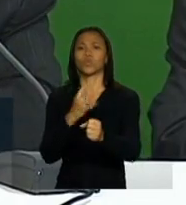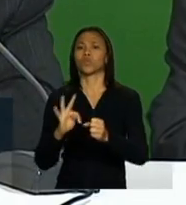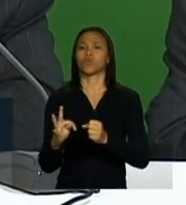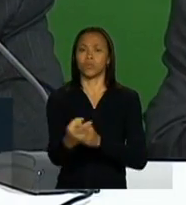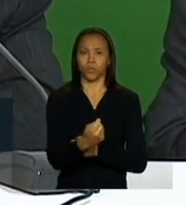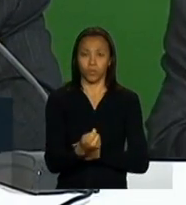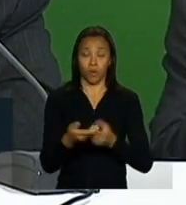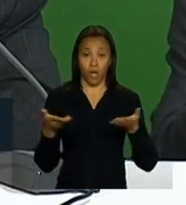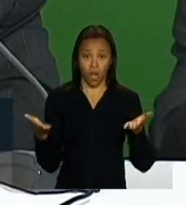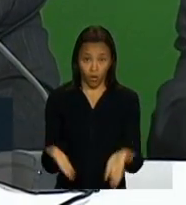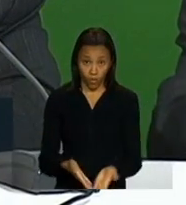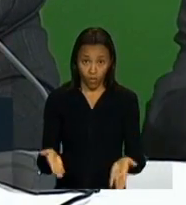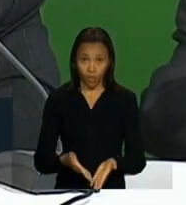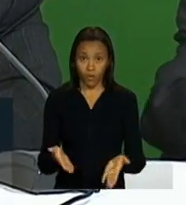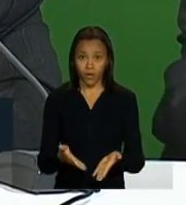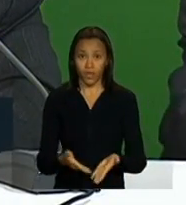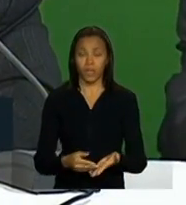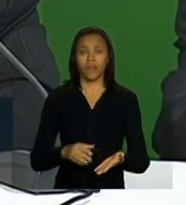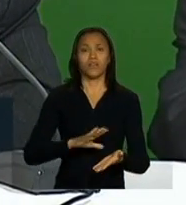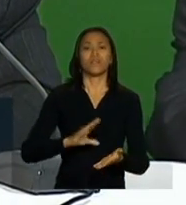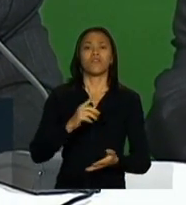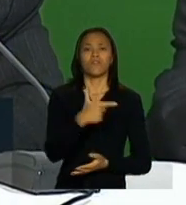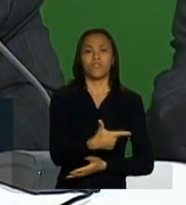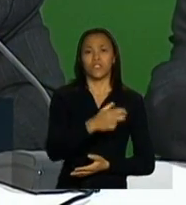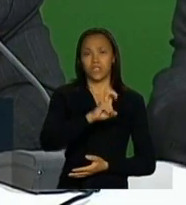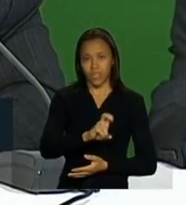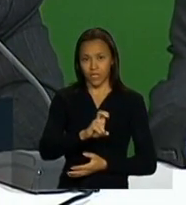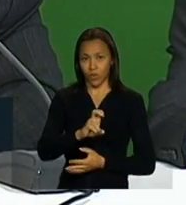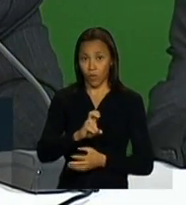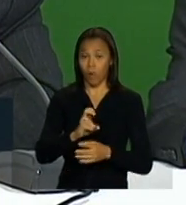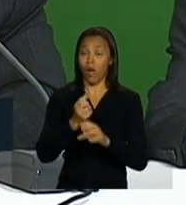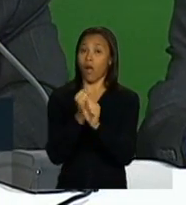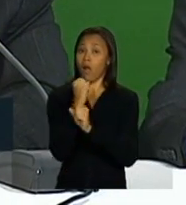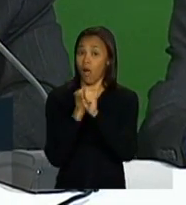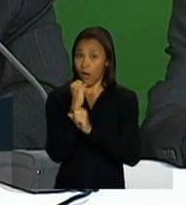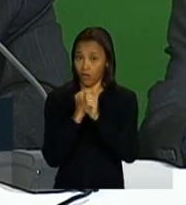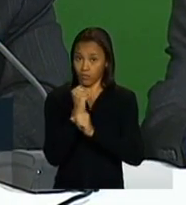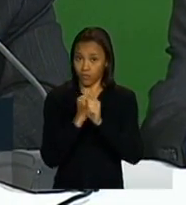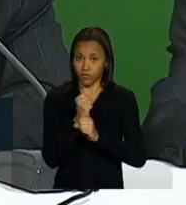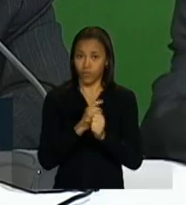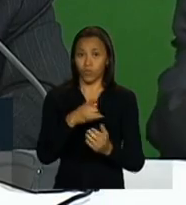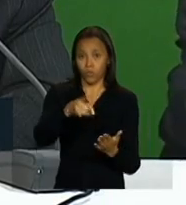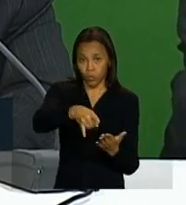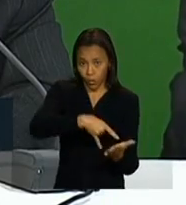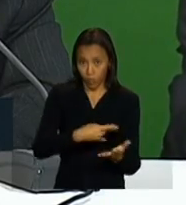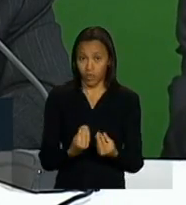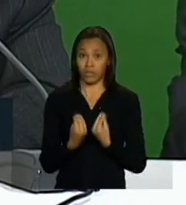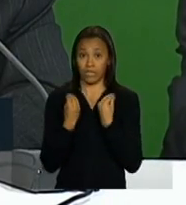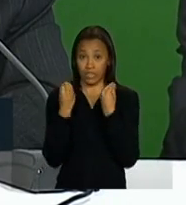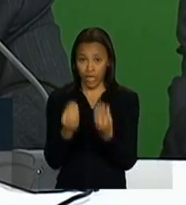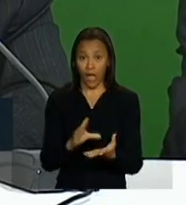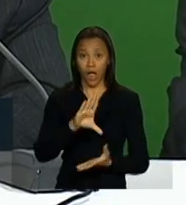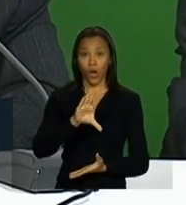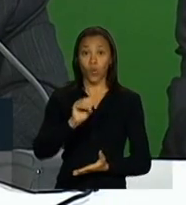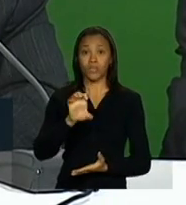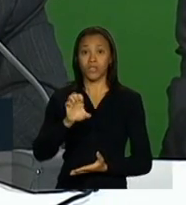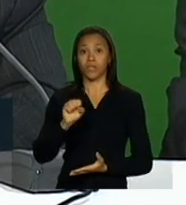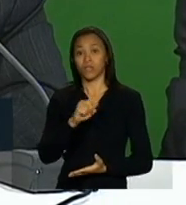Concessão agora determinada é 25, mais 25 anos. Tanto as concessões é 2 bilhões. Como